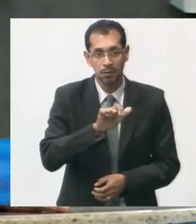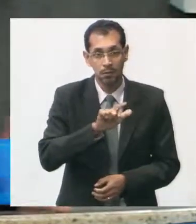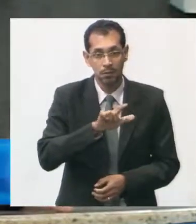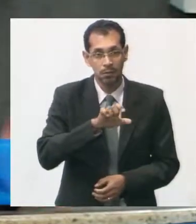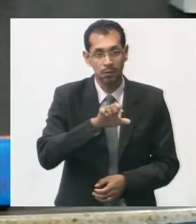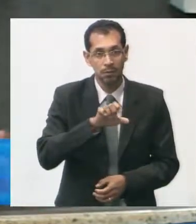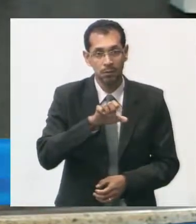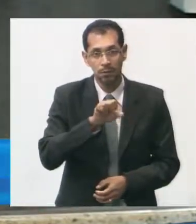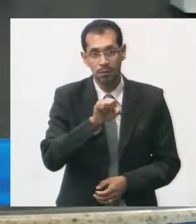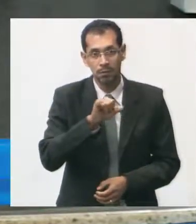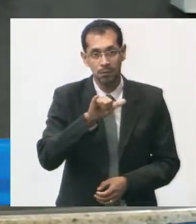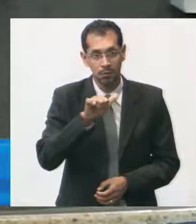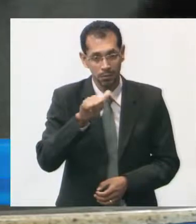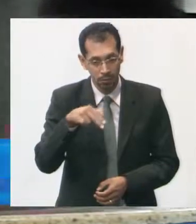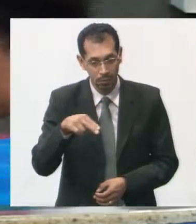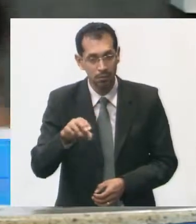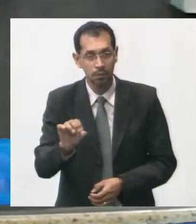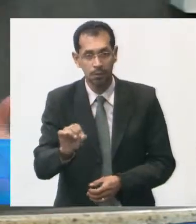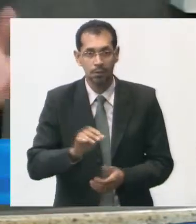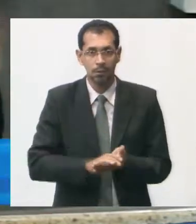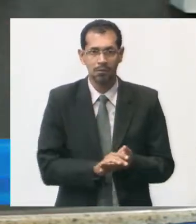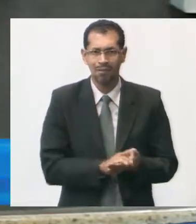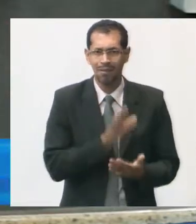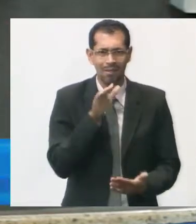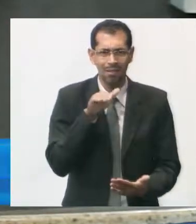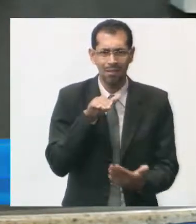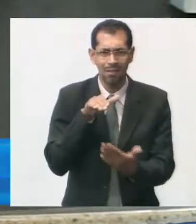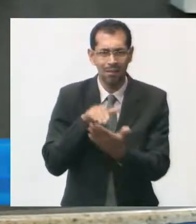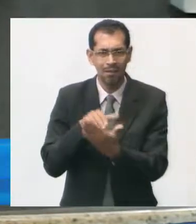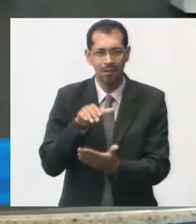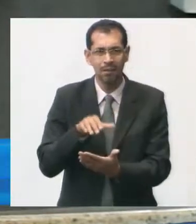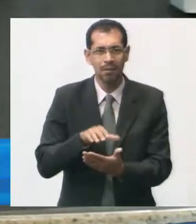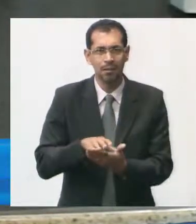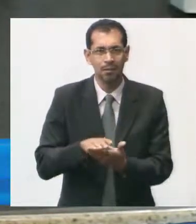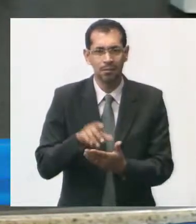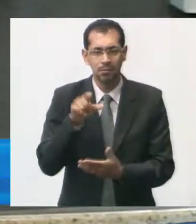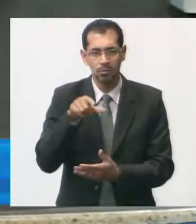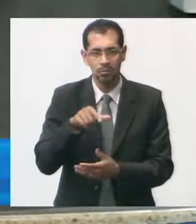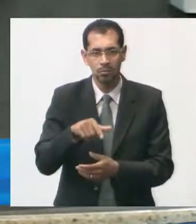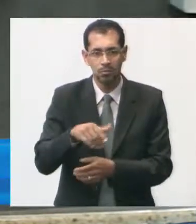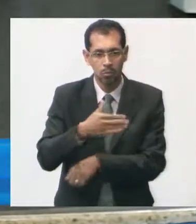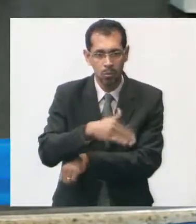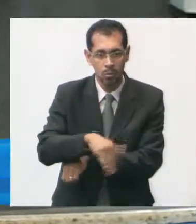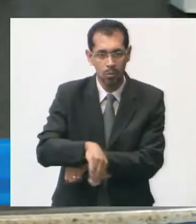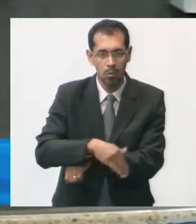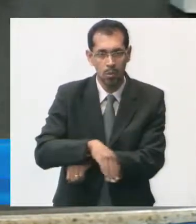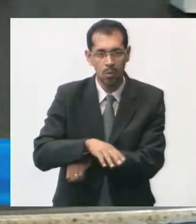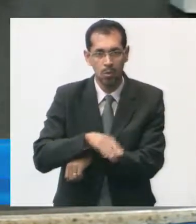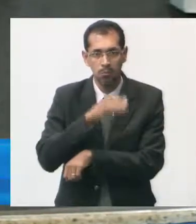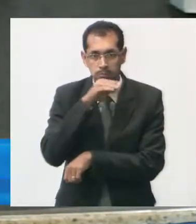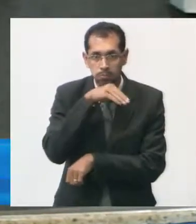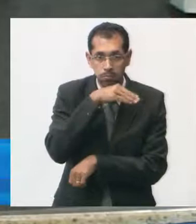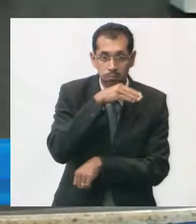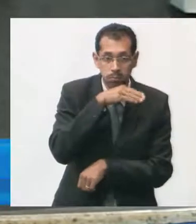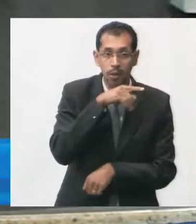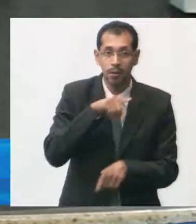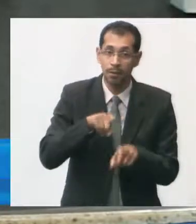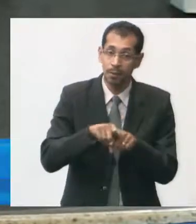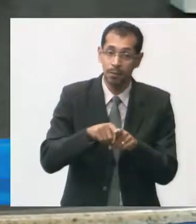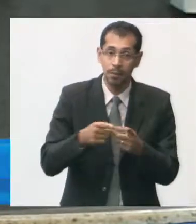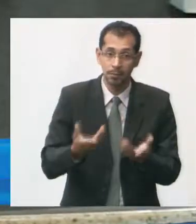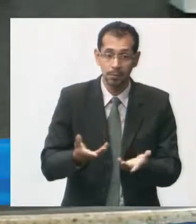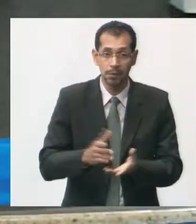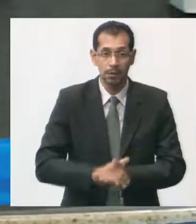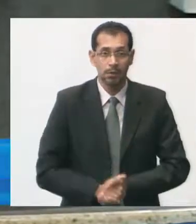Acho importantíssimo o equipamento, principalmente porque na Leitão da Silva a gente vai receber um outro equipamento cicloviário, né? Tem uma